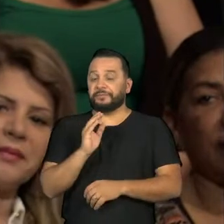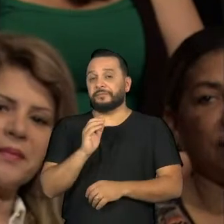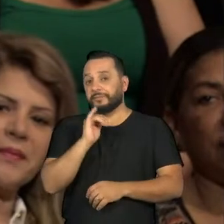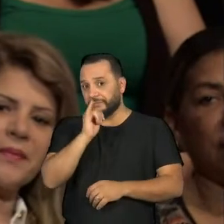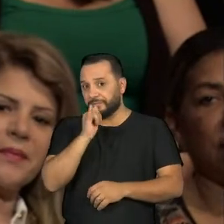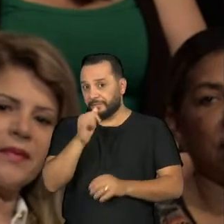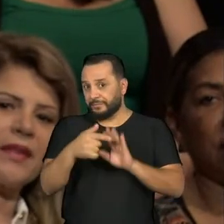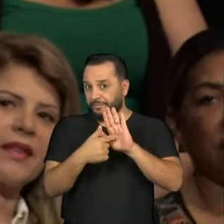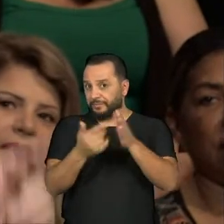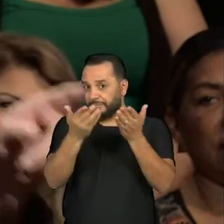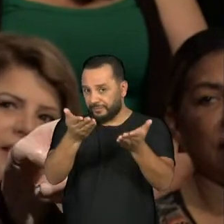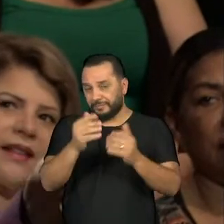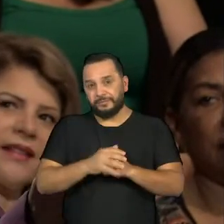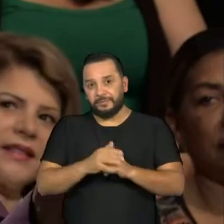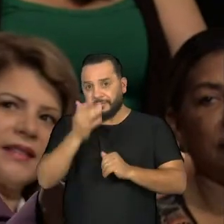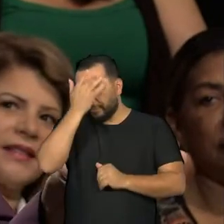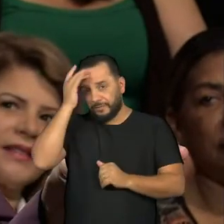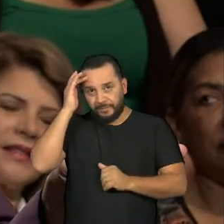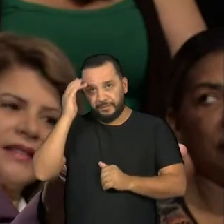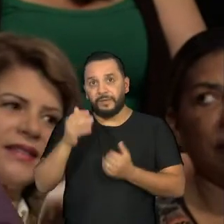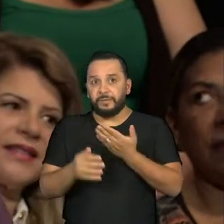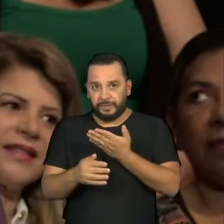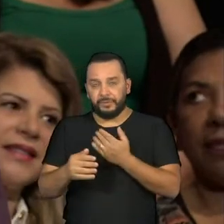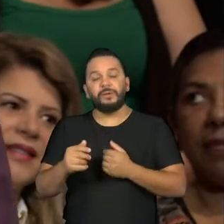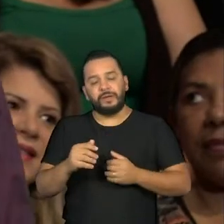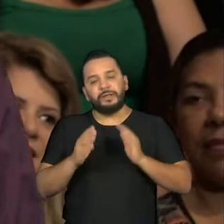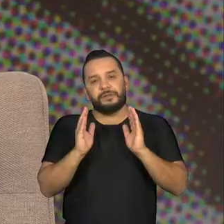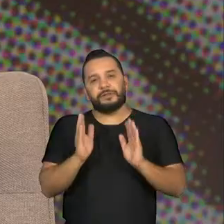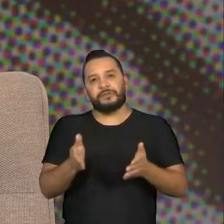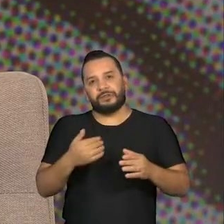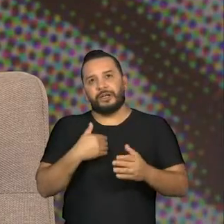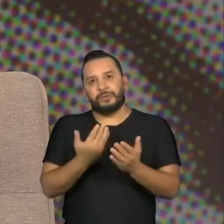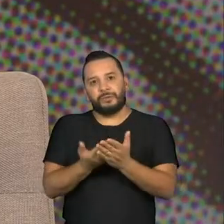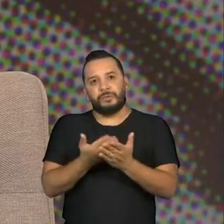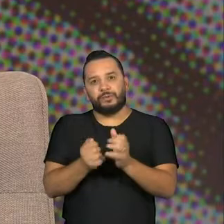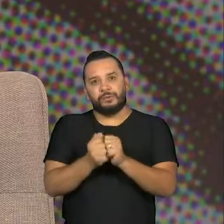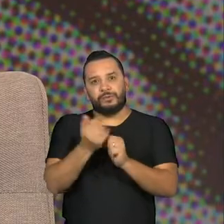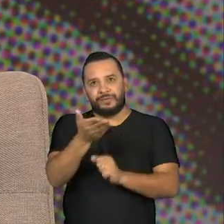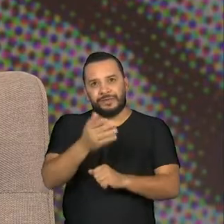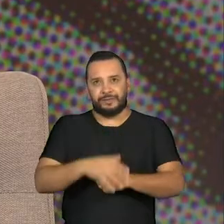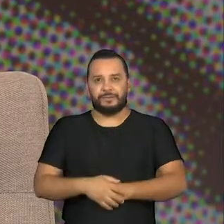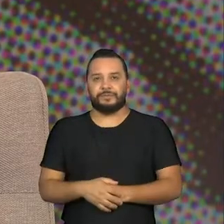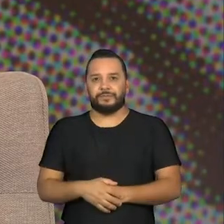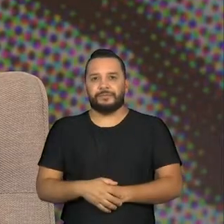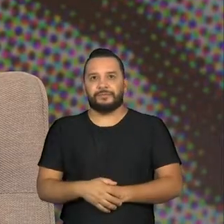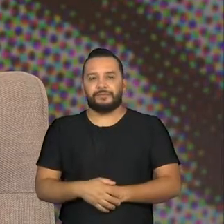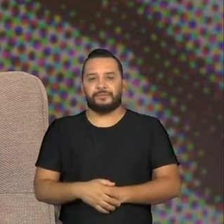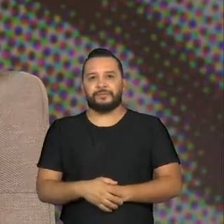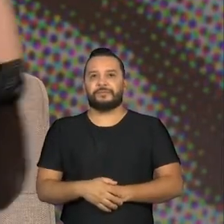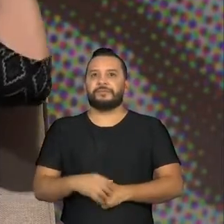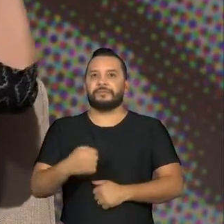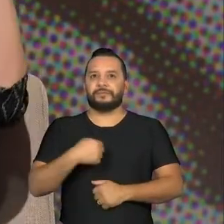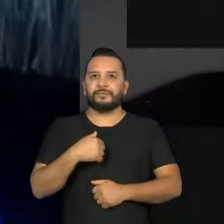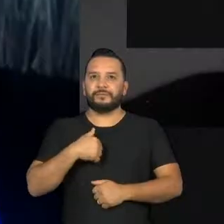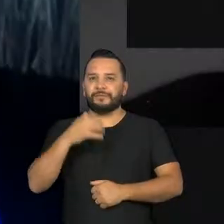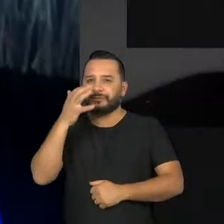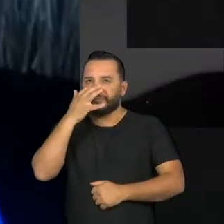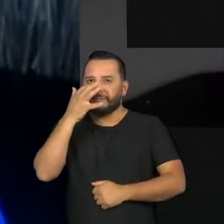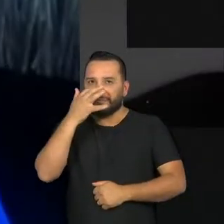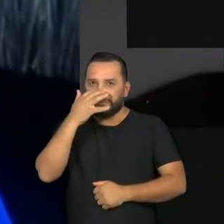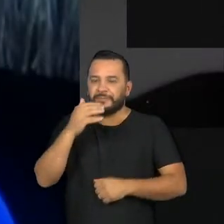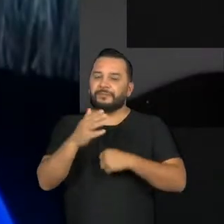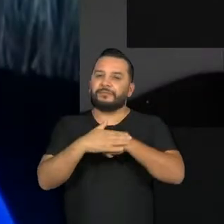para lhe mostrar é de alguém lá da Martins Pena. Olha só. Não acredito. Eu tenho uma super admiração e um carinho